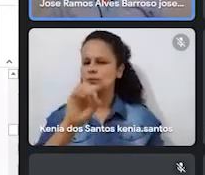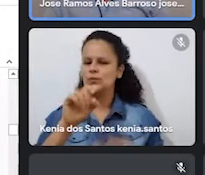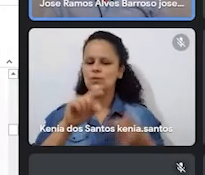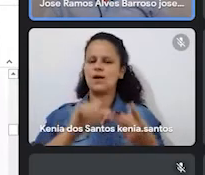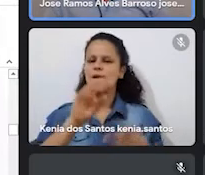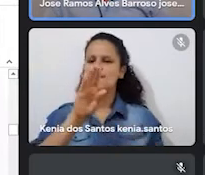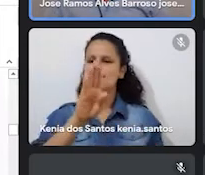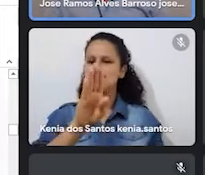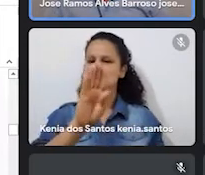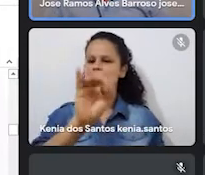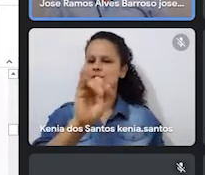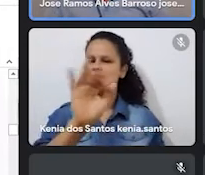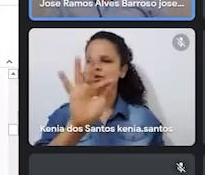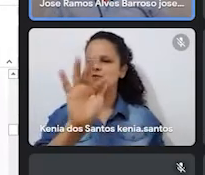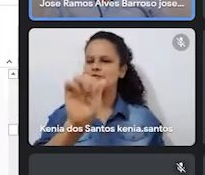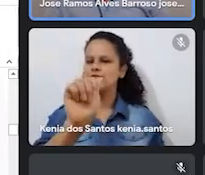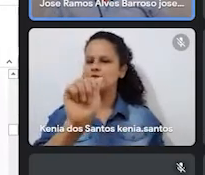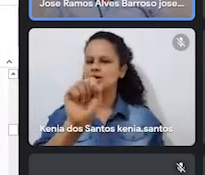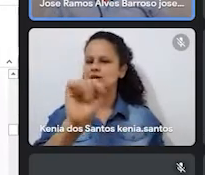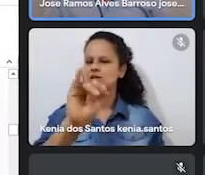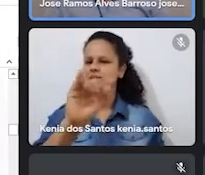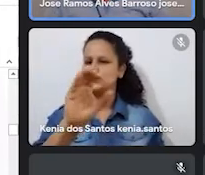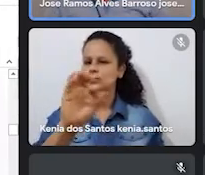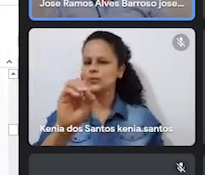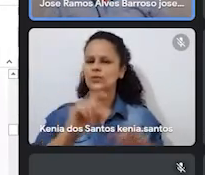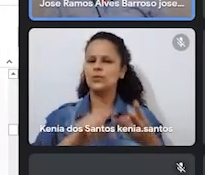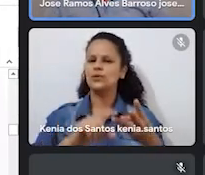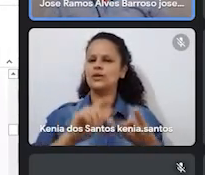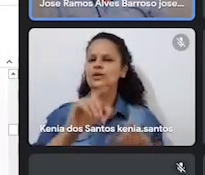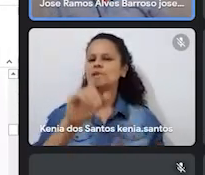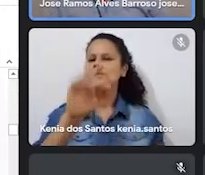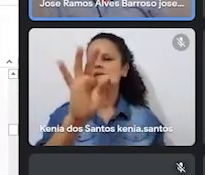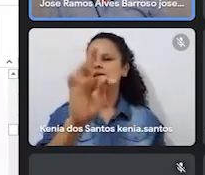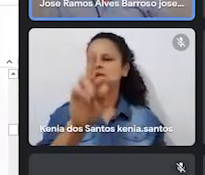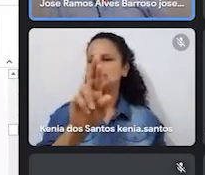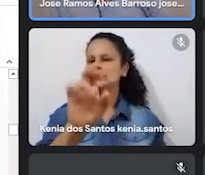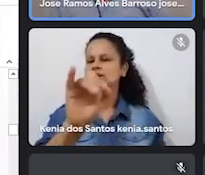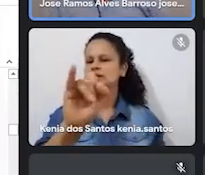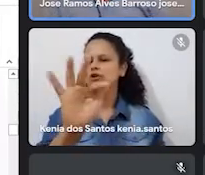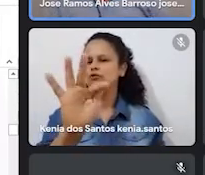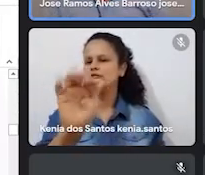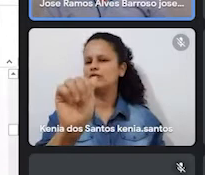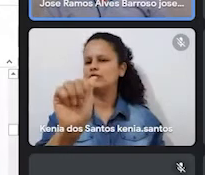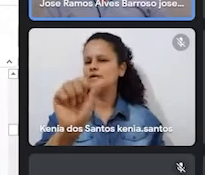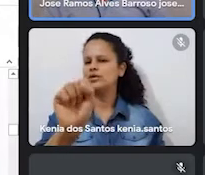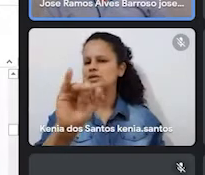também aqueles consumidores maiores, são consumidores de média tensão.